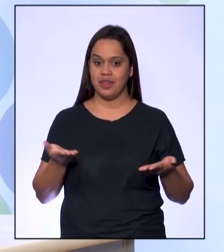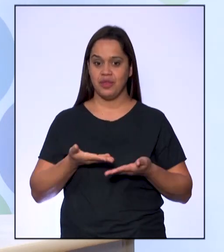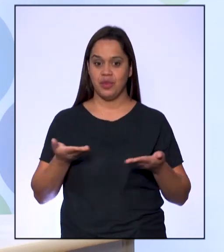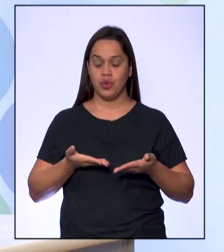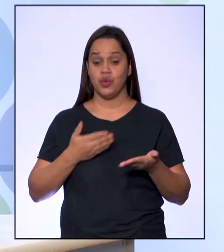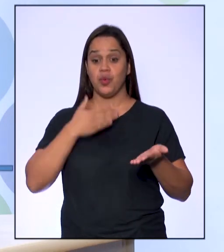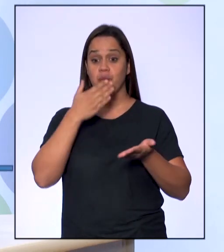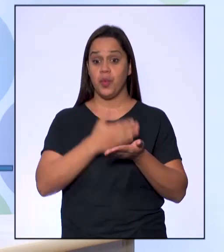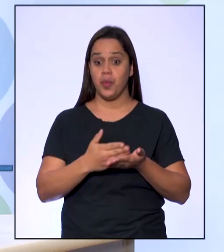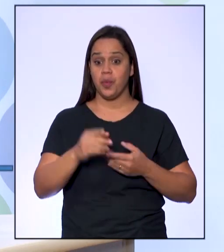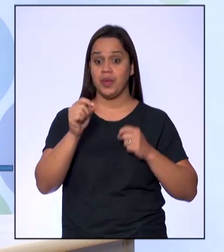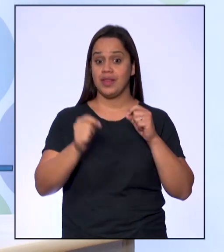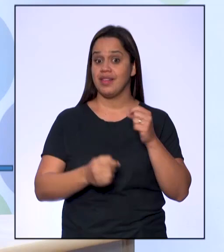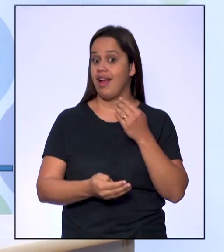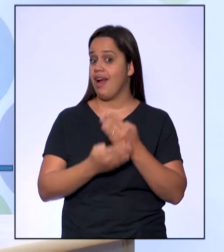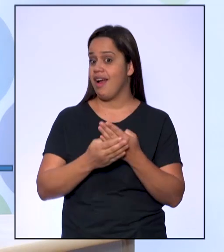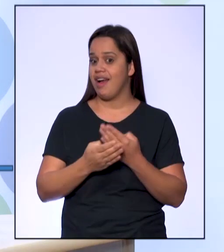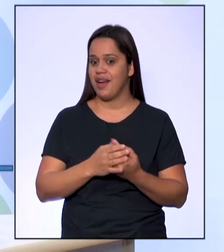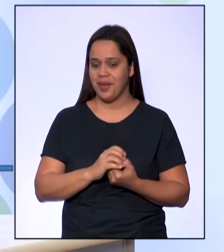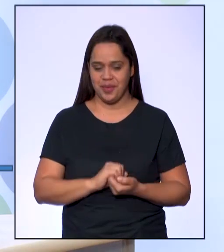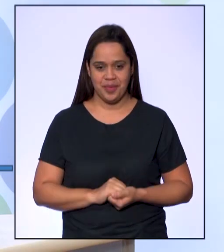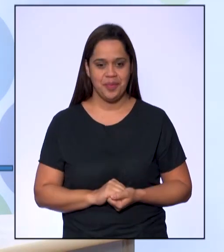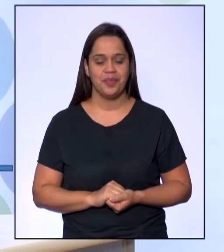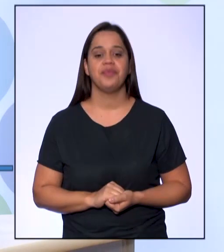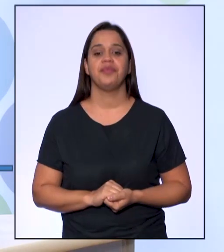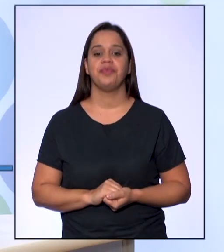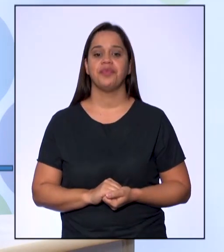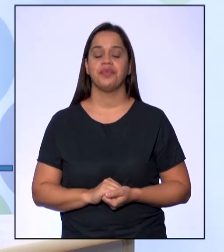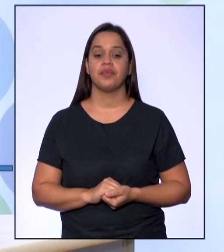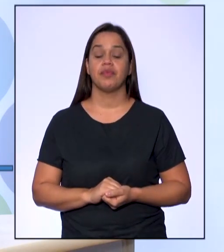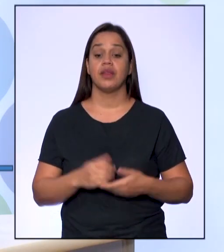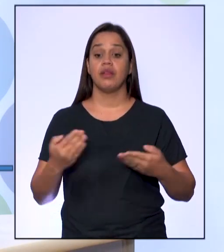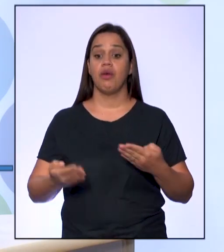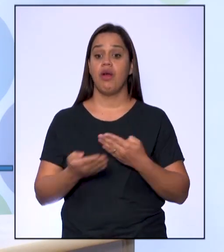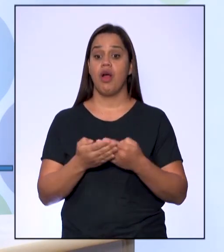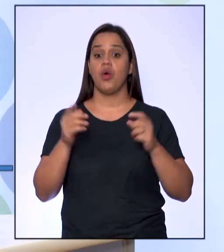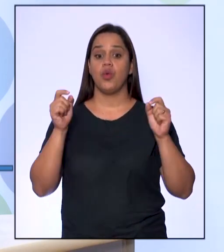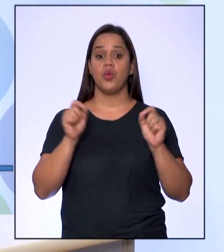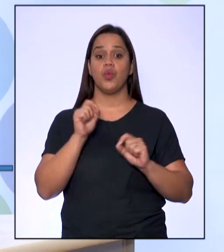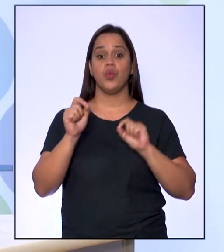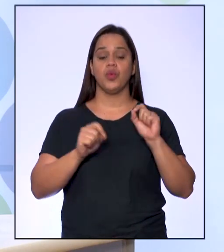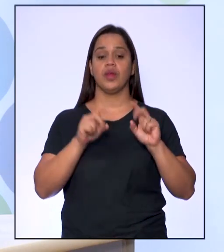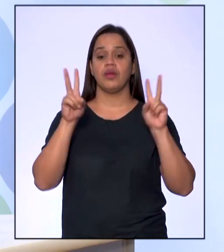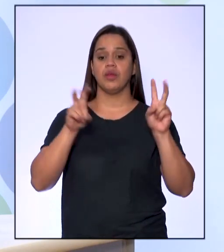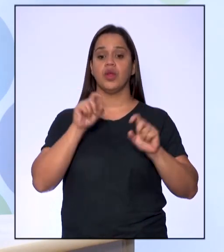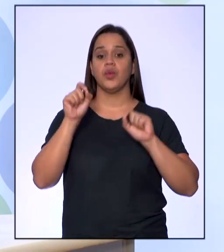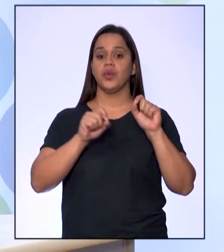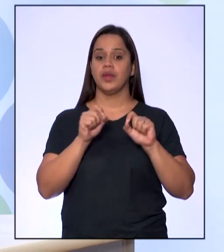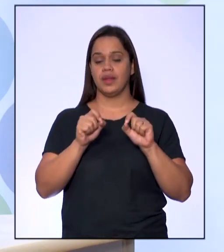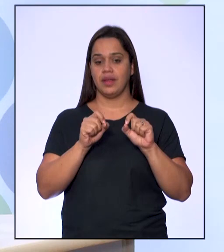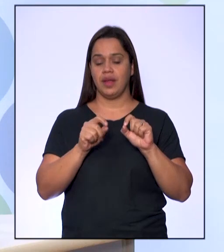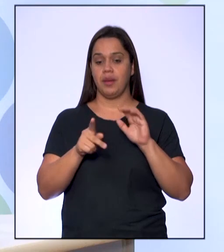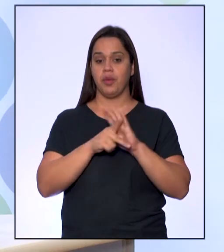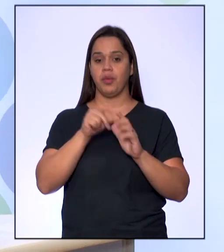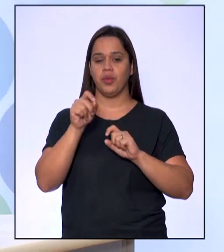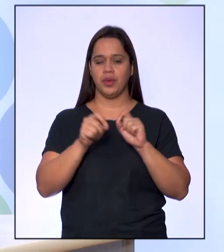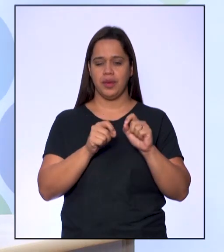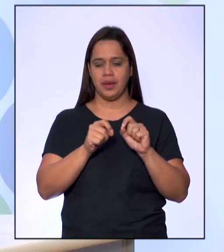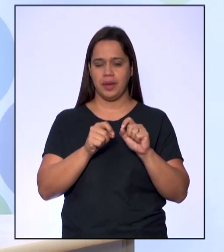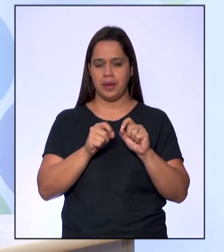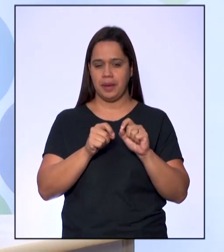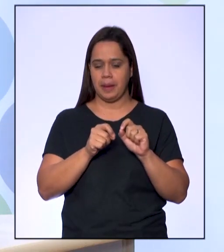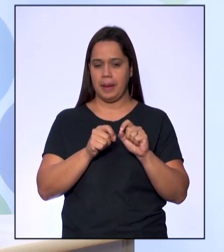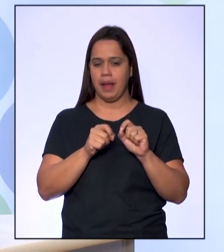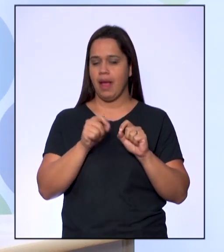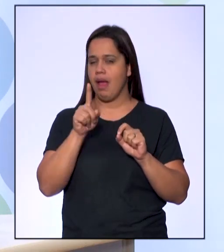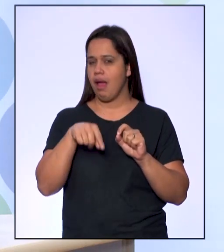vamos dar início à nossa aula. Bom, a nossa aula de hoje é sobre questão controversa,